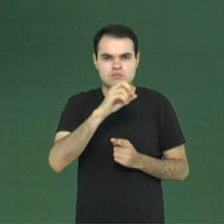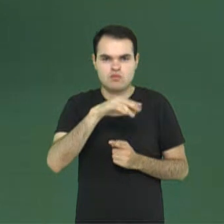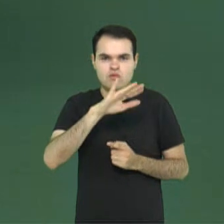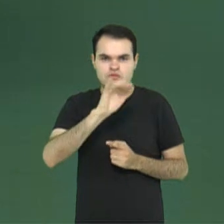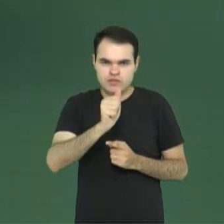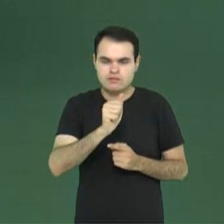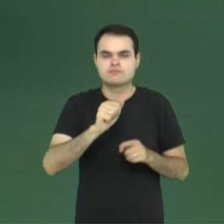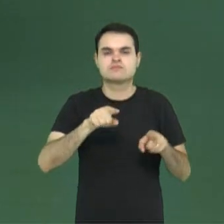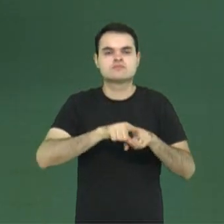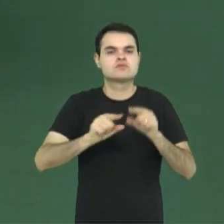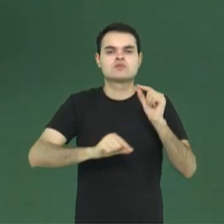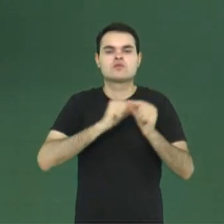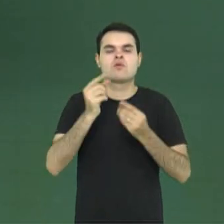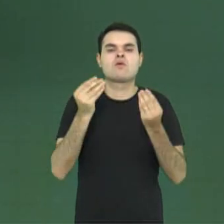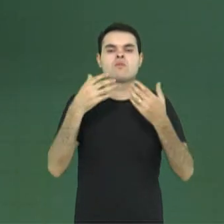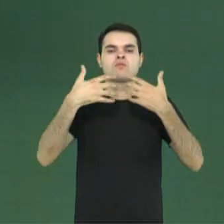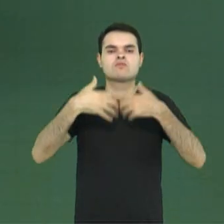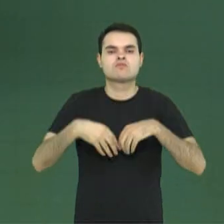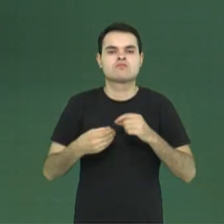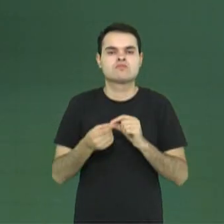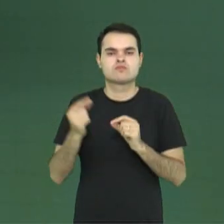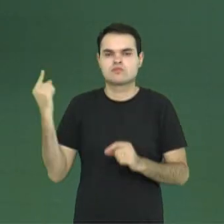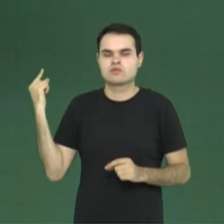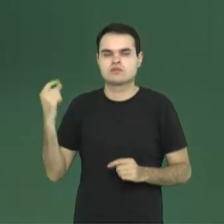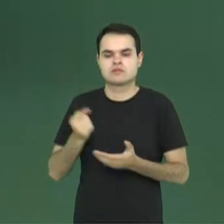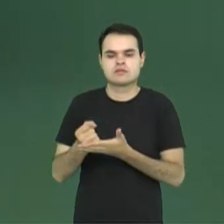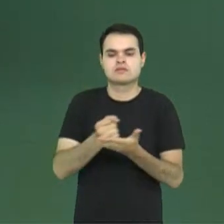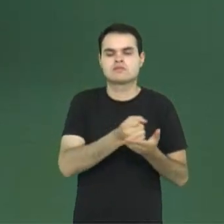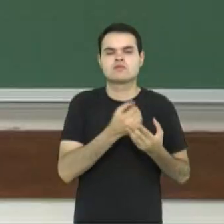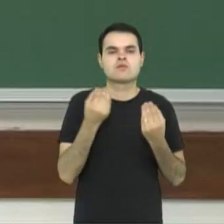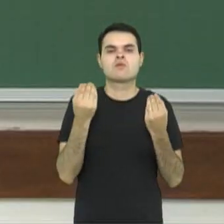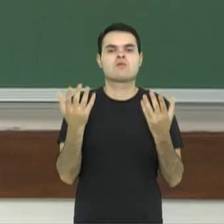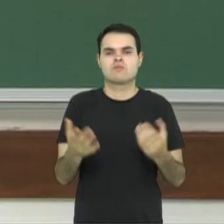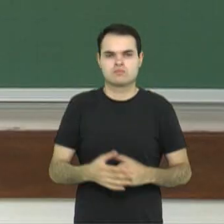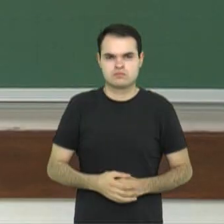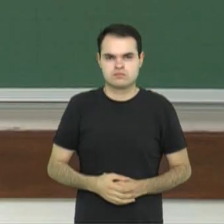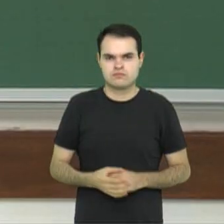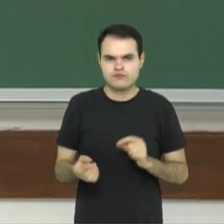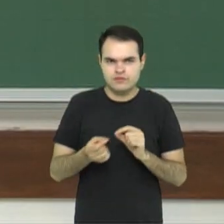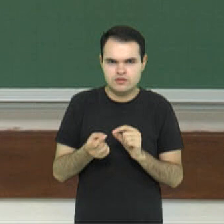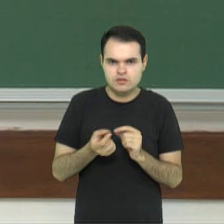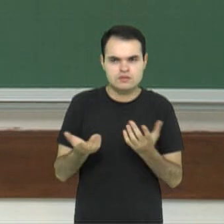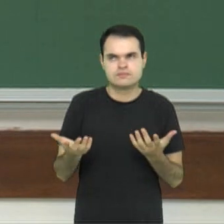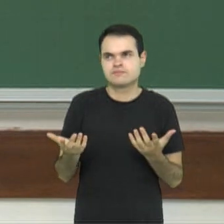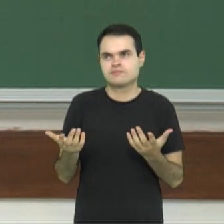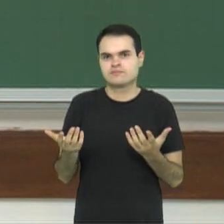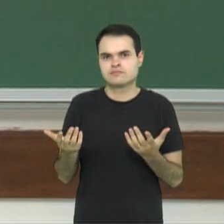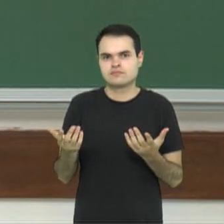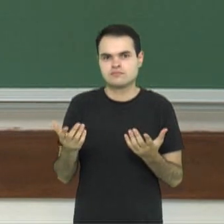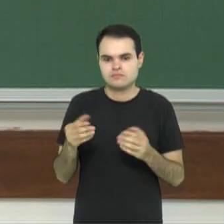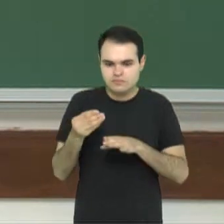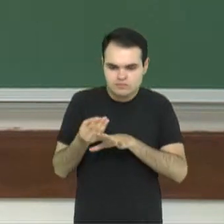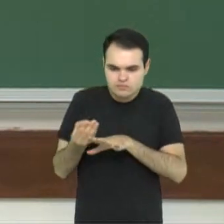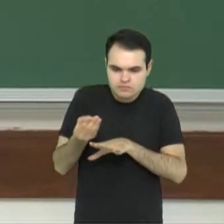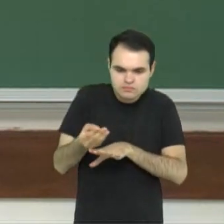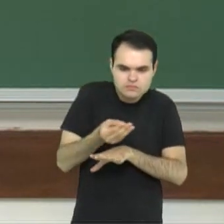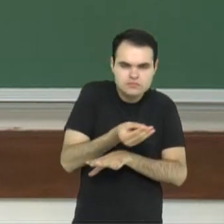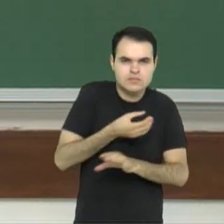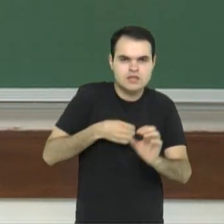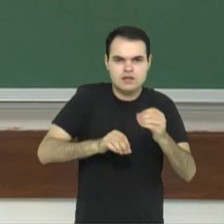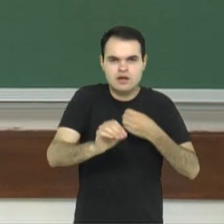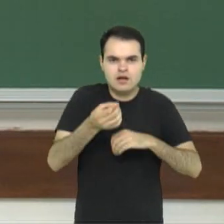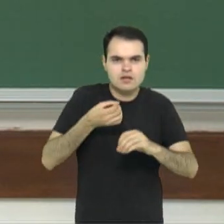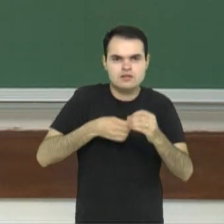fazer essa solução para esse sistema de transporte aí. Como que eu vou fazer com que esses nutrientes, esses gases,